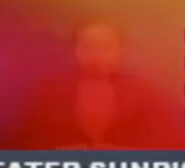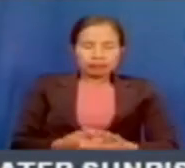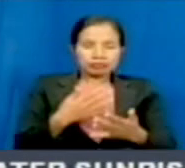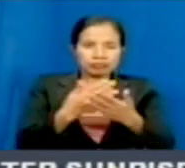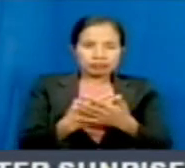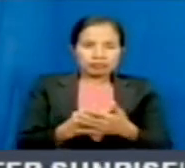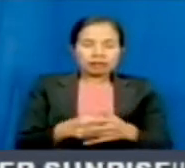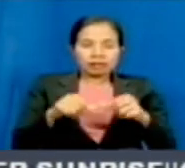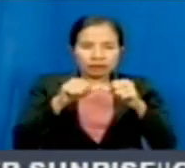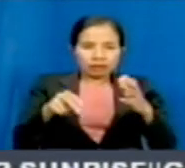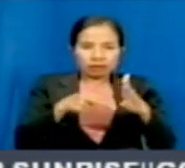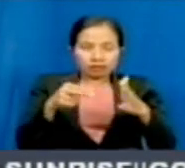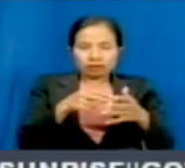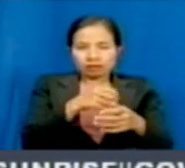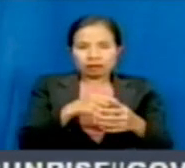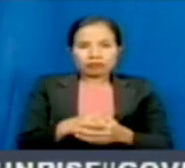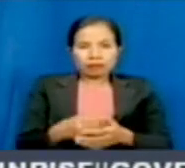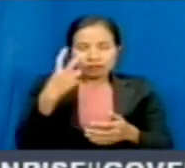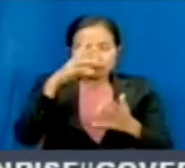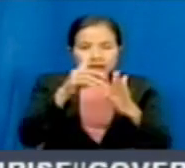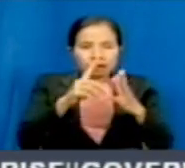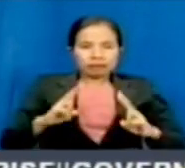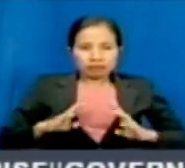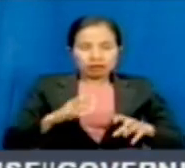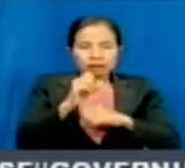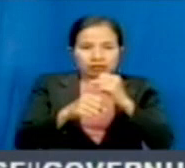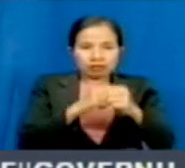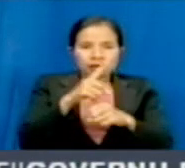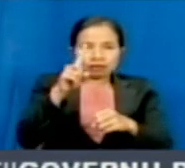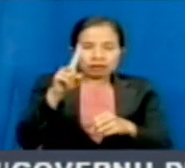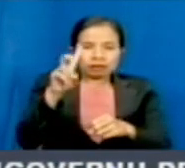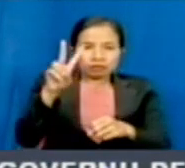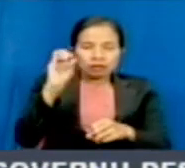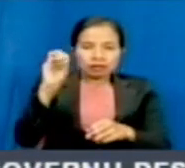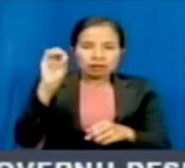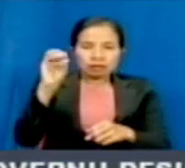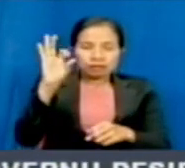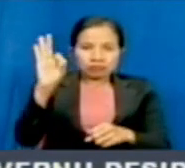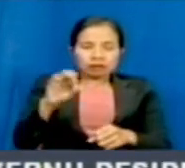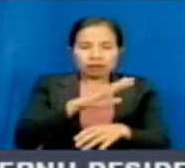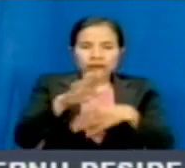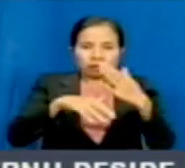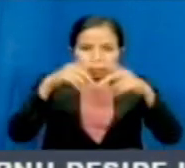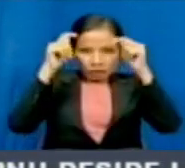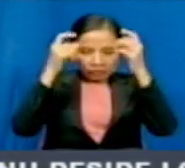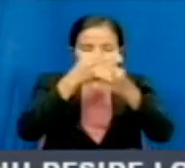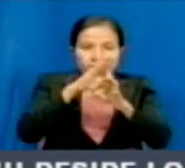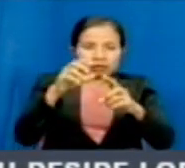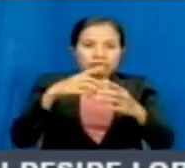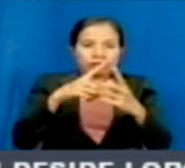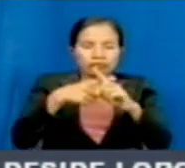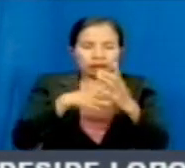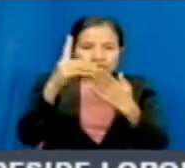Dia, como se irá a continuar a acompanhar a informação, verificação de horas veteranos tem André Rossia e a território nacional se finaliza em fulano de dezembro,